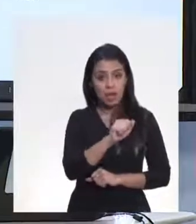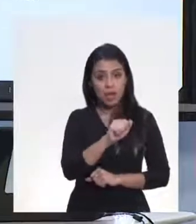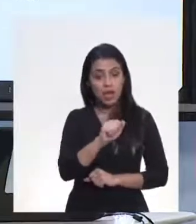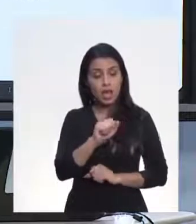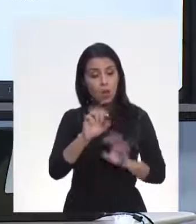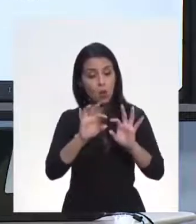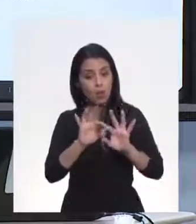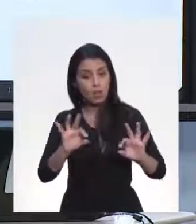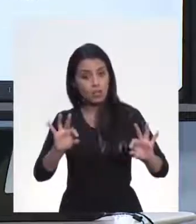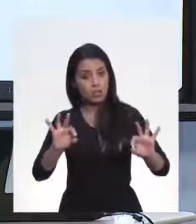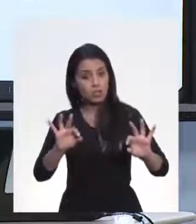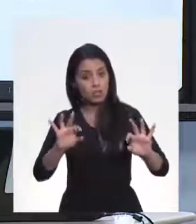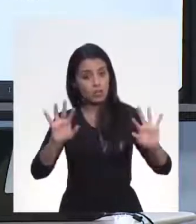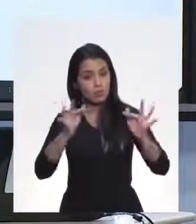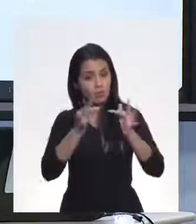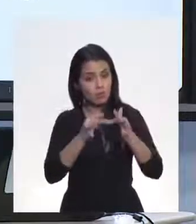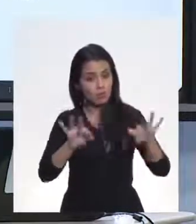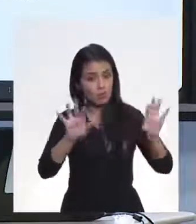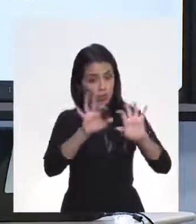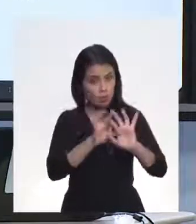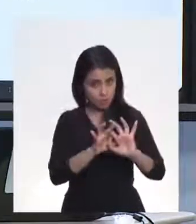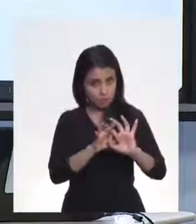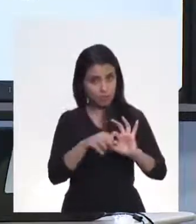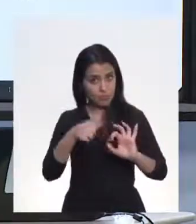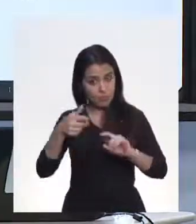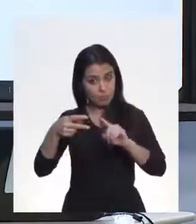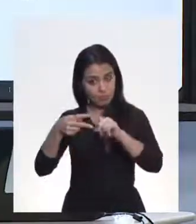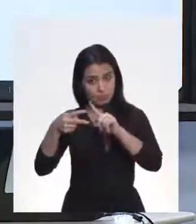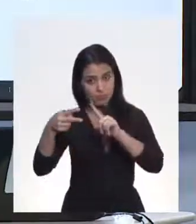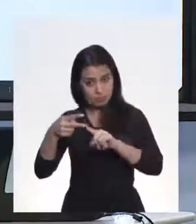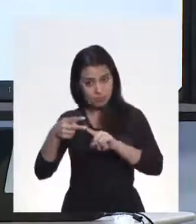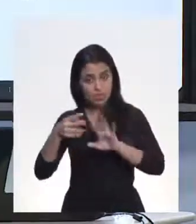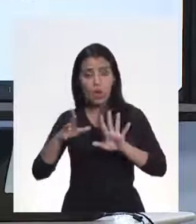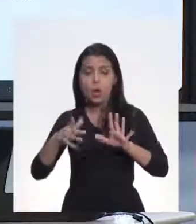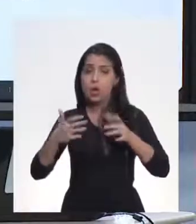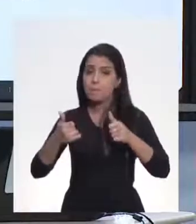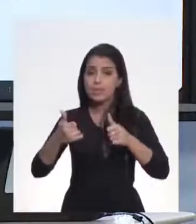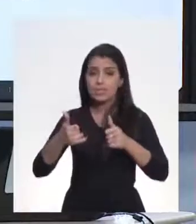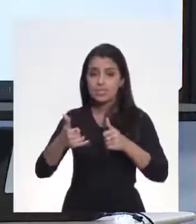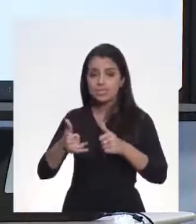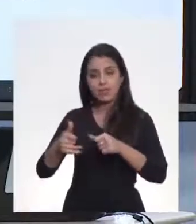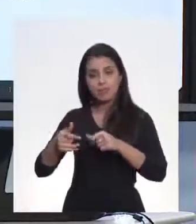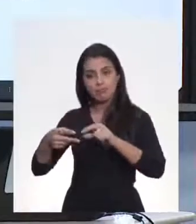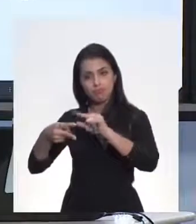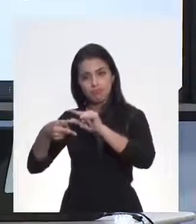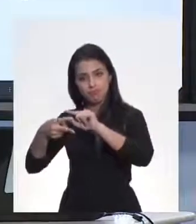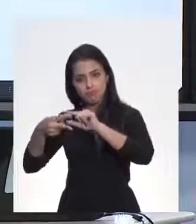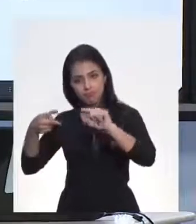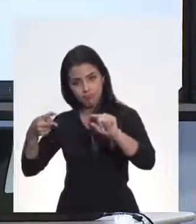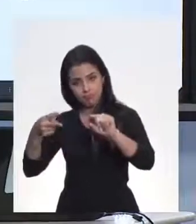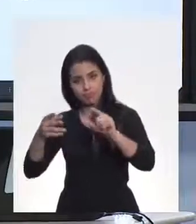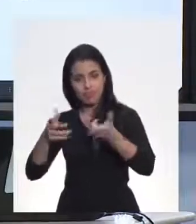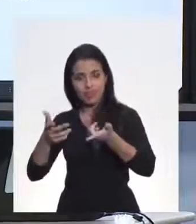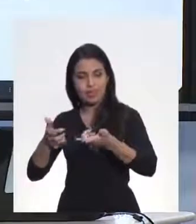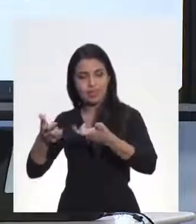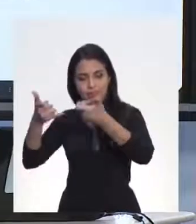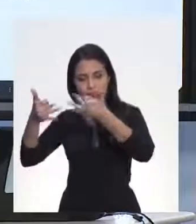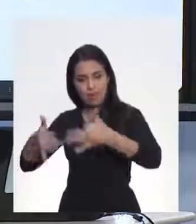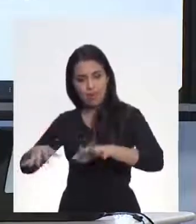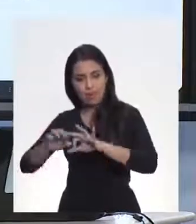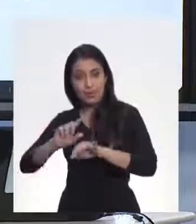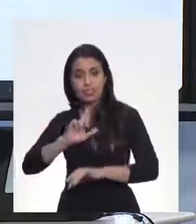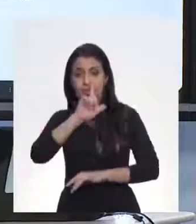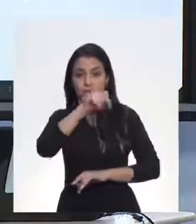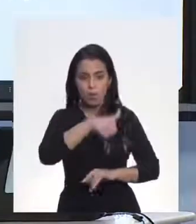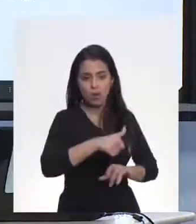de uma subordinada, não significa que seja sempre essa ordem. Primeiro a principal, depois a subordinada. Tá? Muito bem. E quando nós